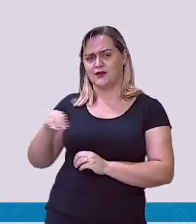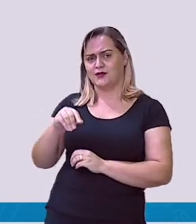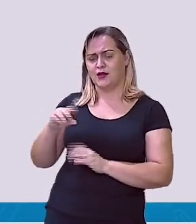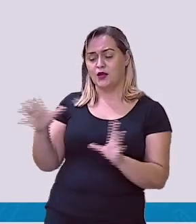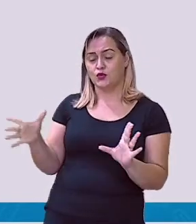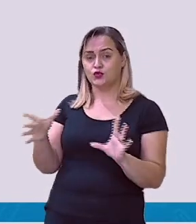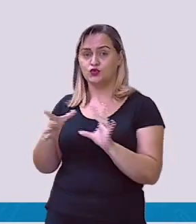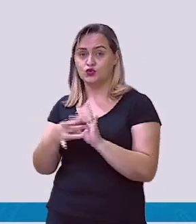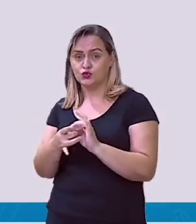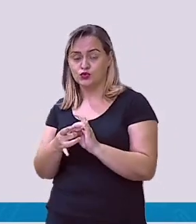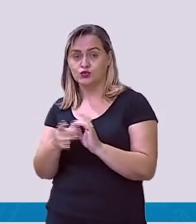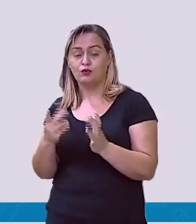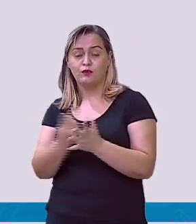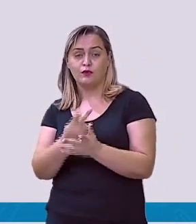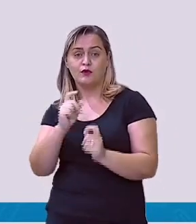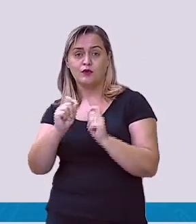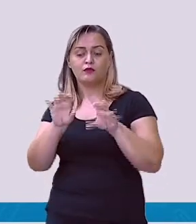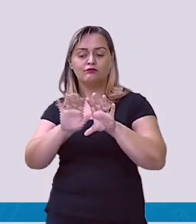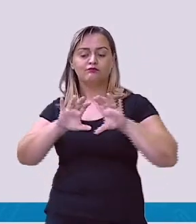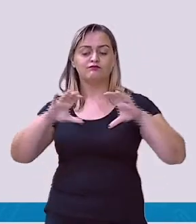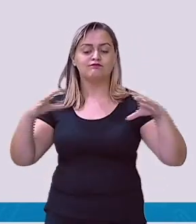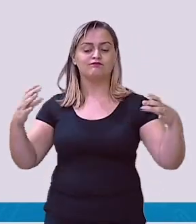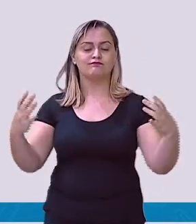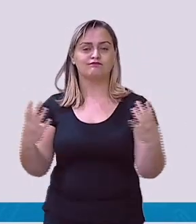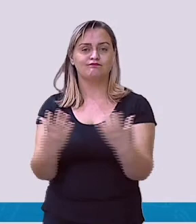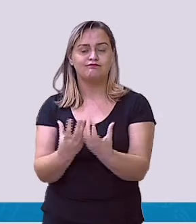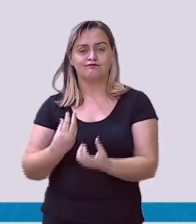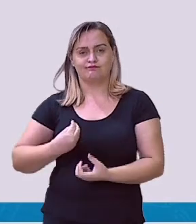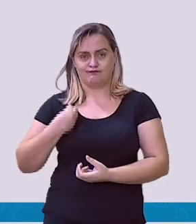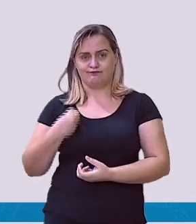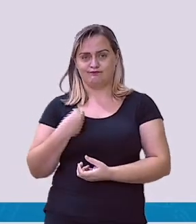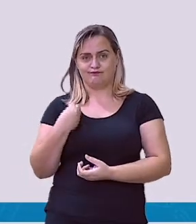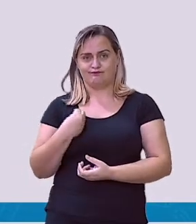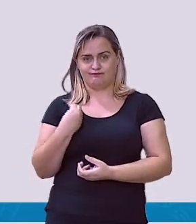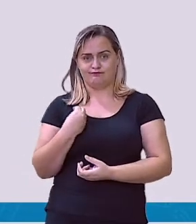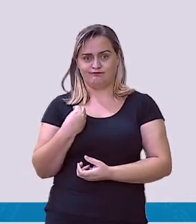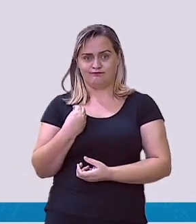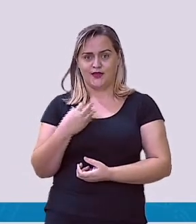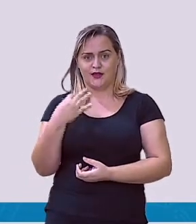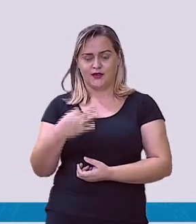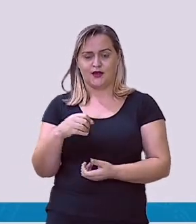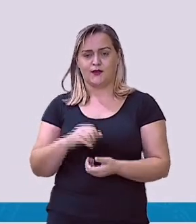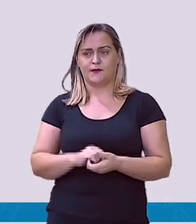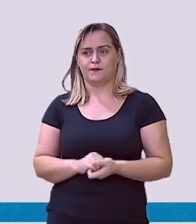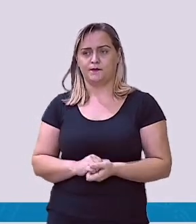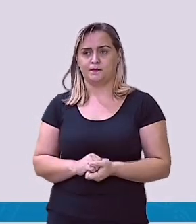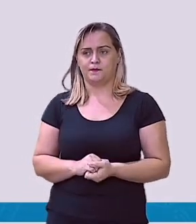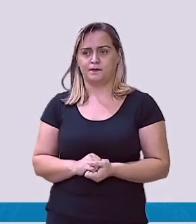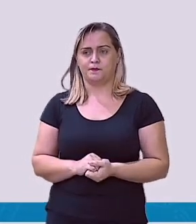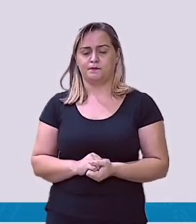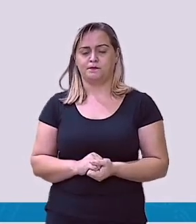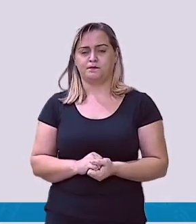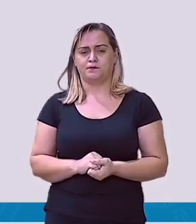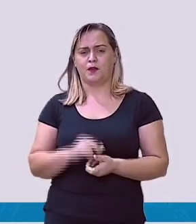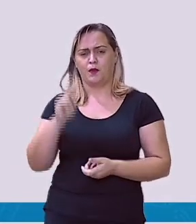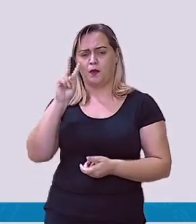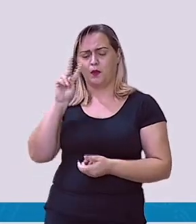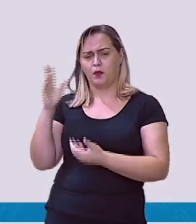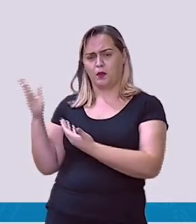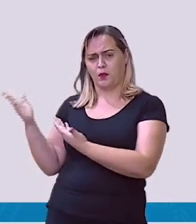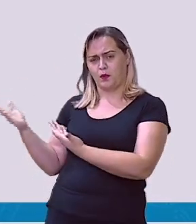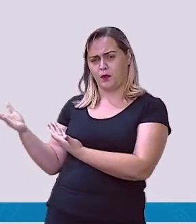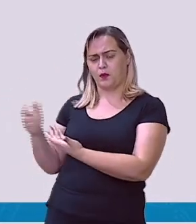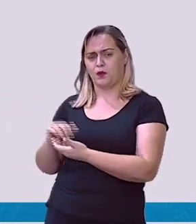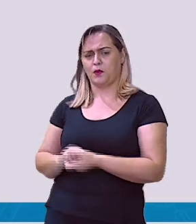terrestre, que é onde nós estamos. Mas nós não podemos esquecer, essa foto aqui mostra